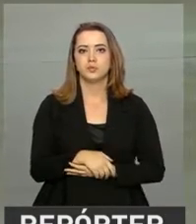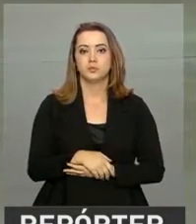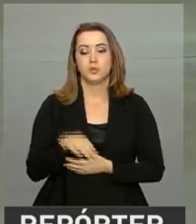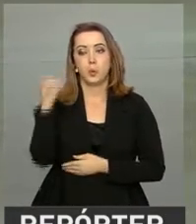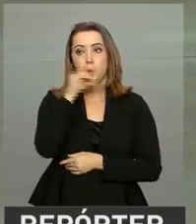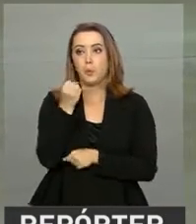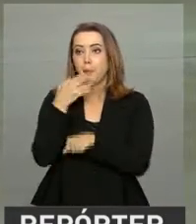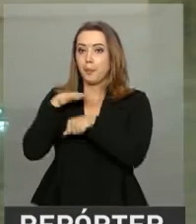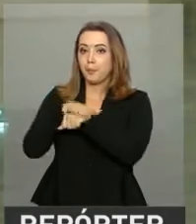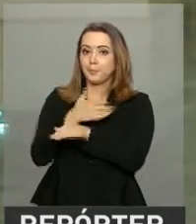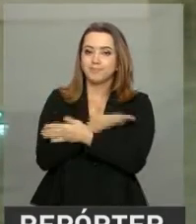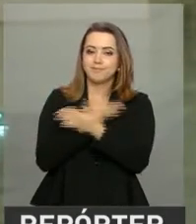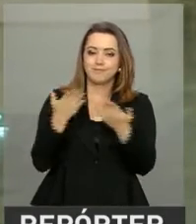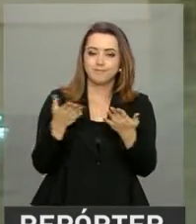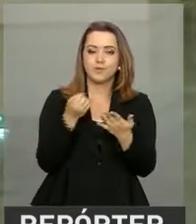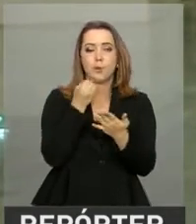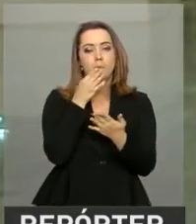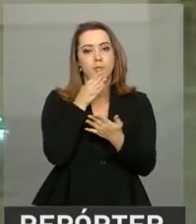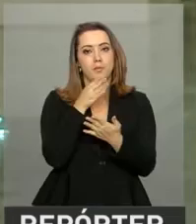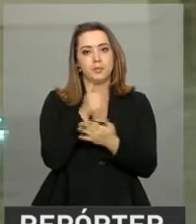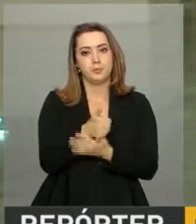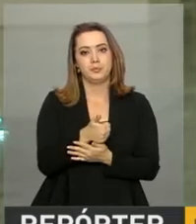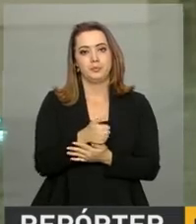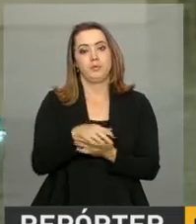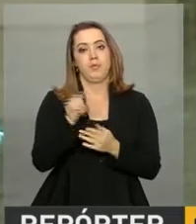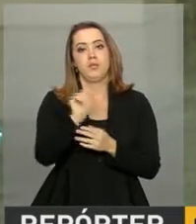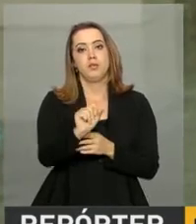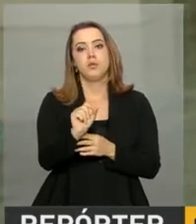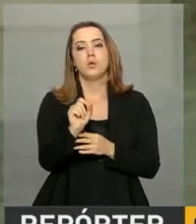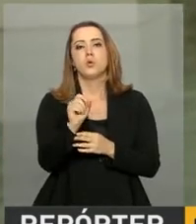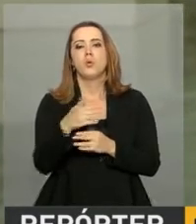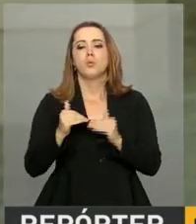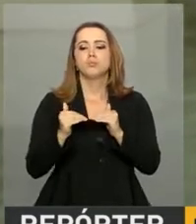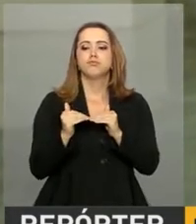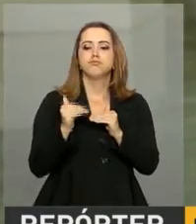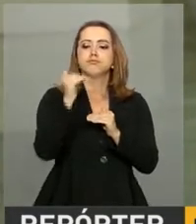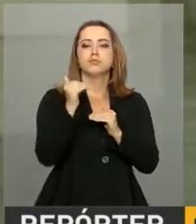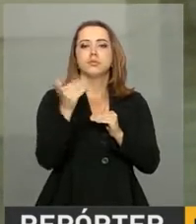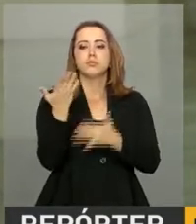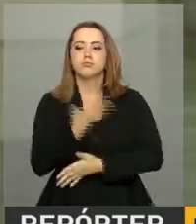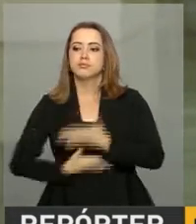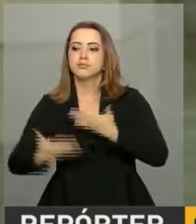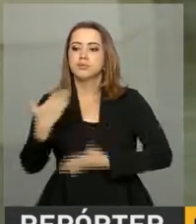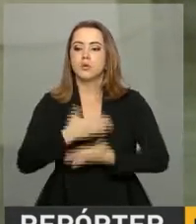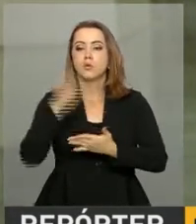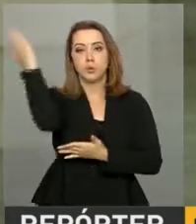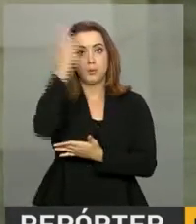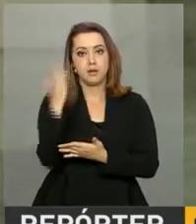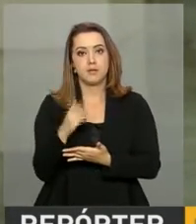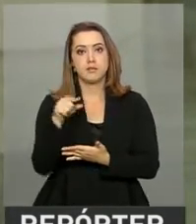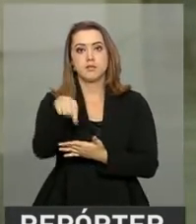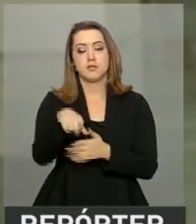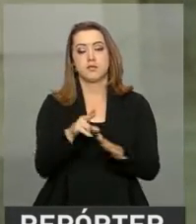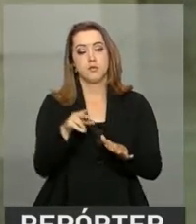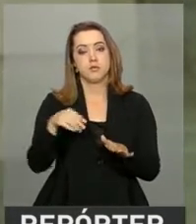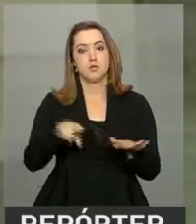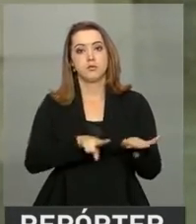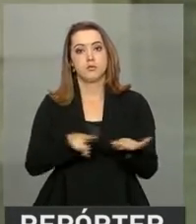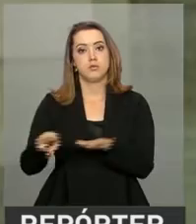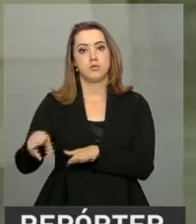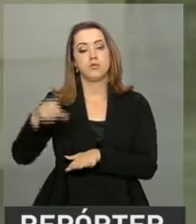Olá, boa noite, José Luiz. Boa noite a todos. O superávit da balança comercial brasileira na última semana foi